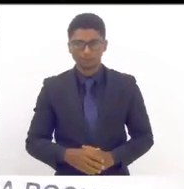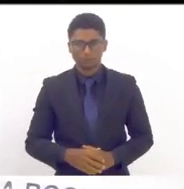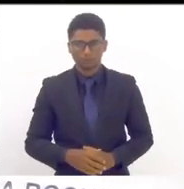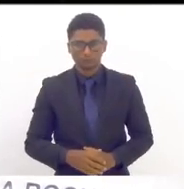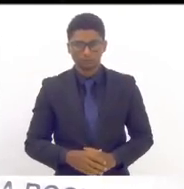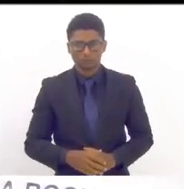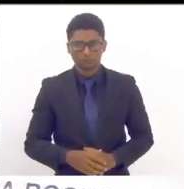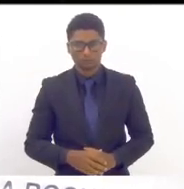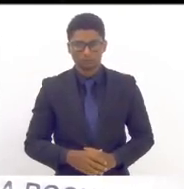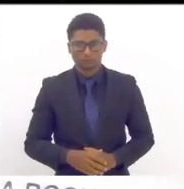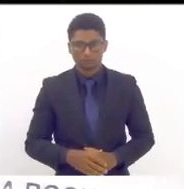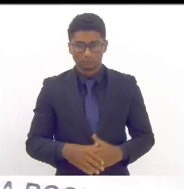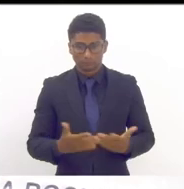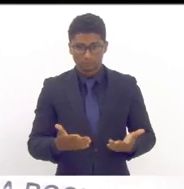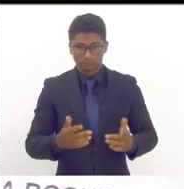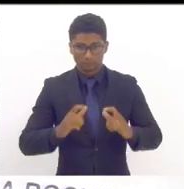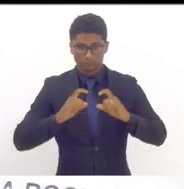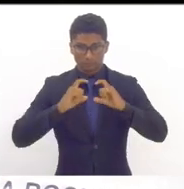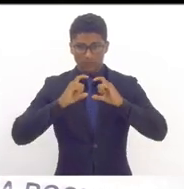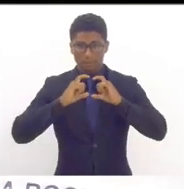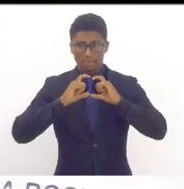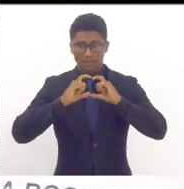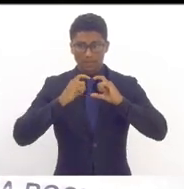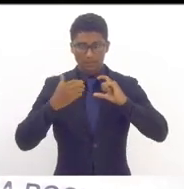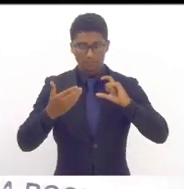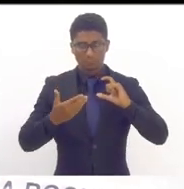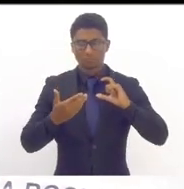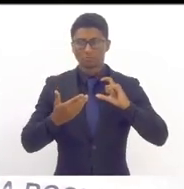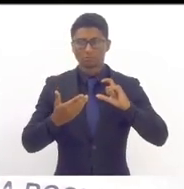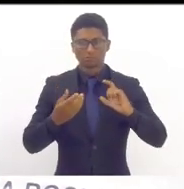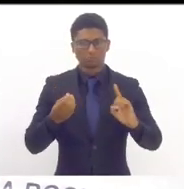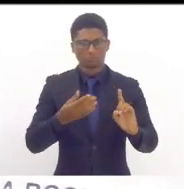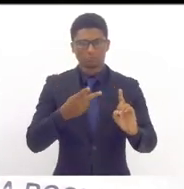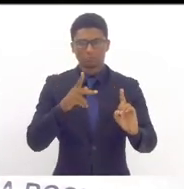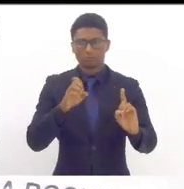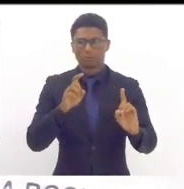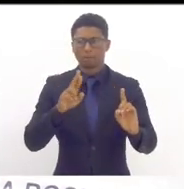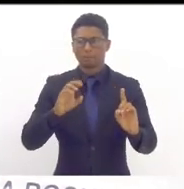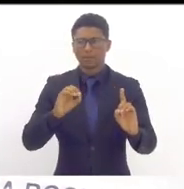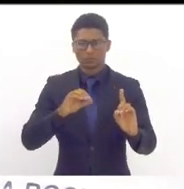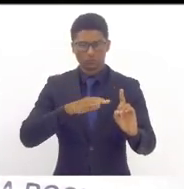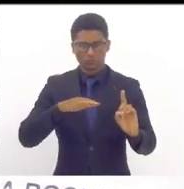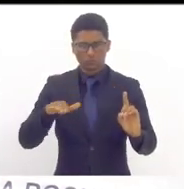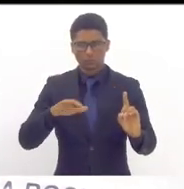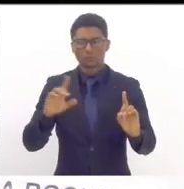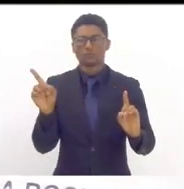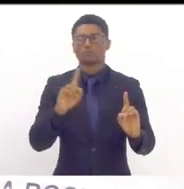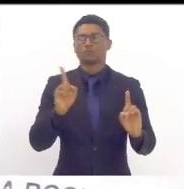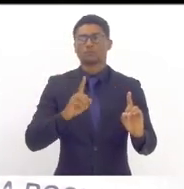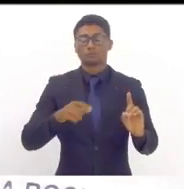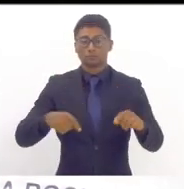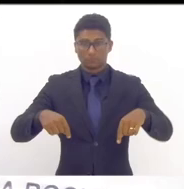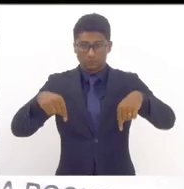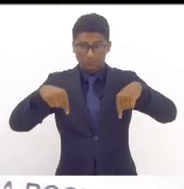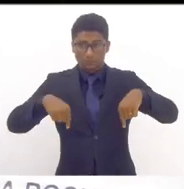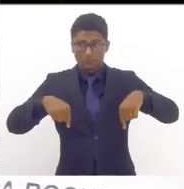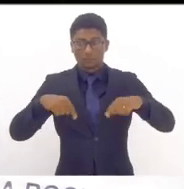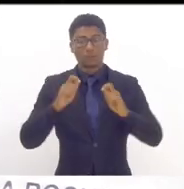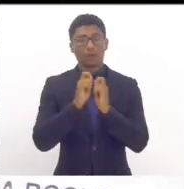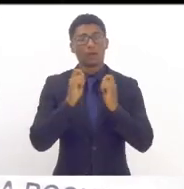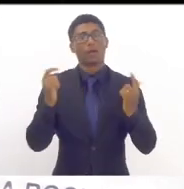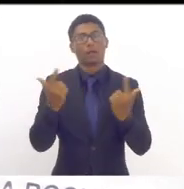é simplesmente uma medalha, uma condecoração ao Pedro Figueiredo. Essa é uma condecoração desta Casa